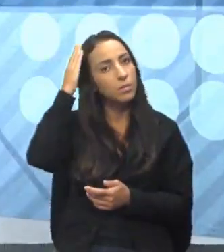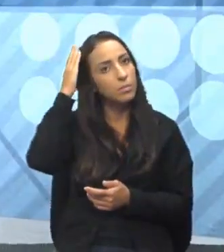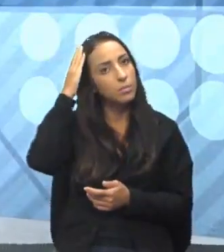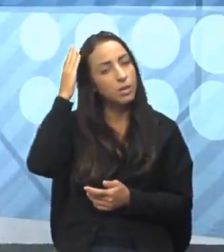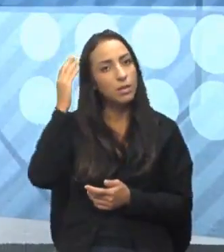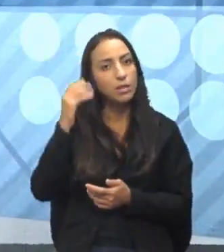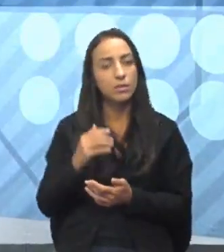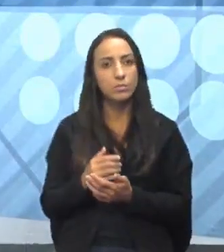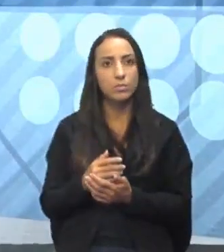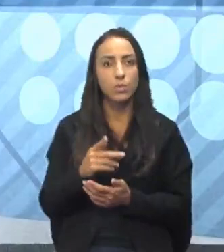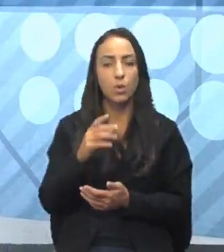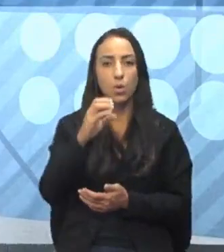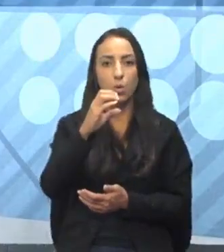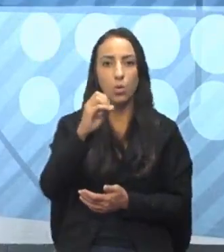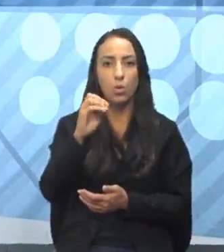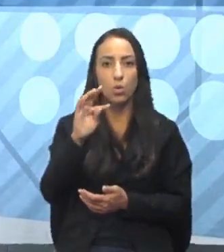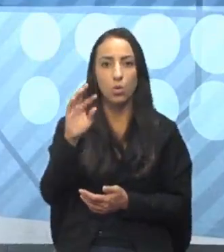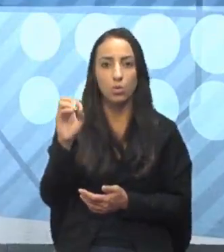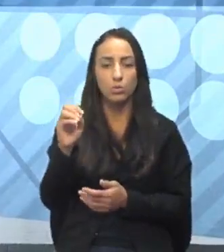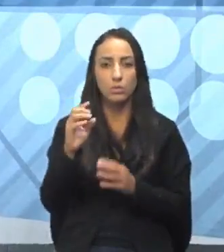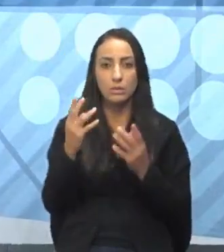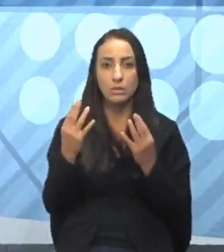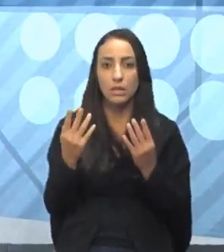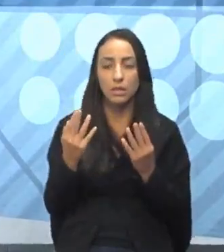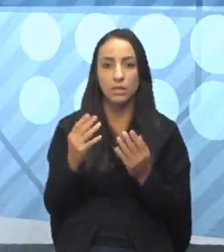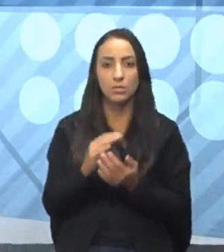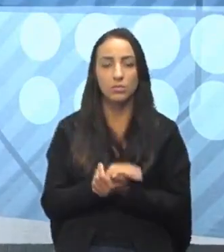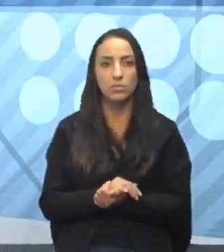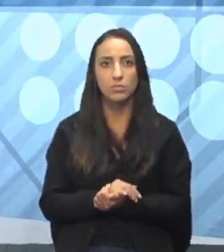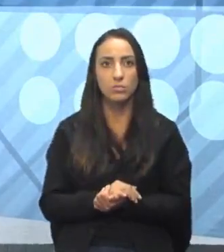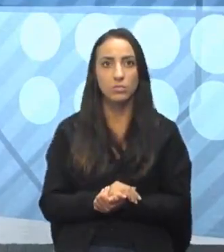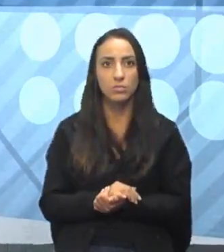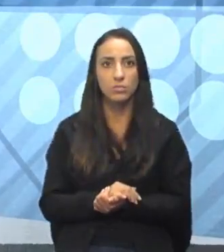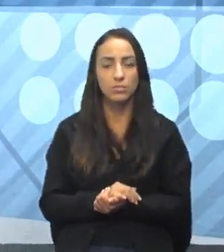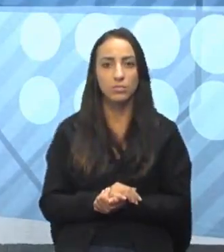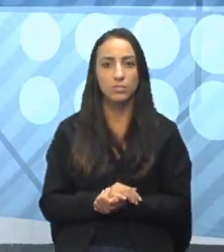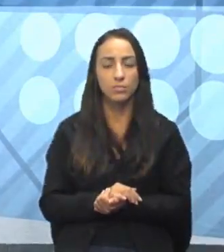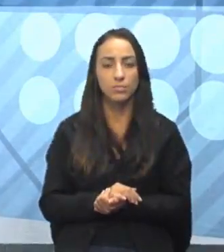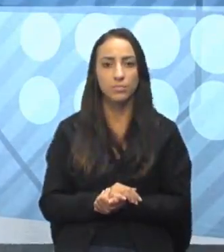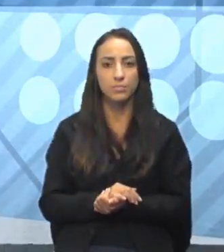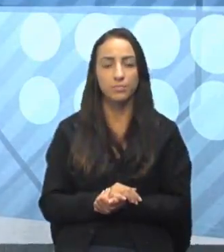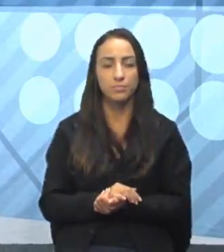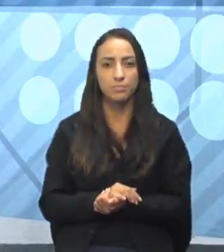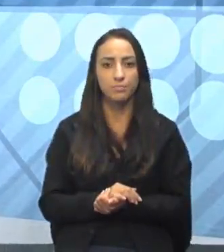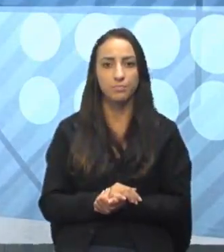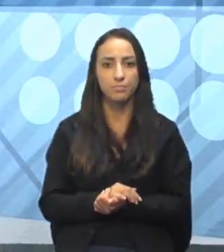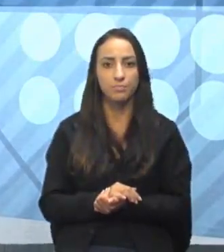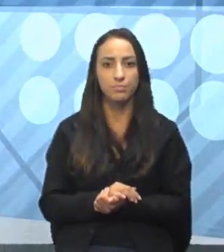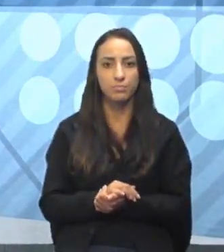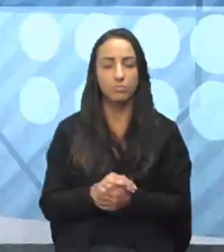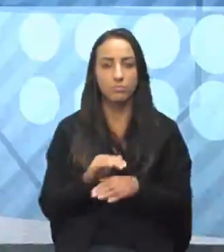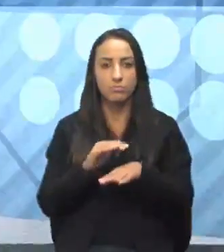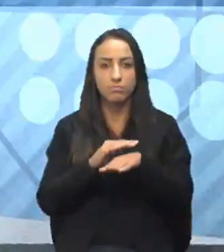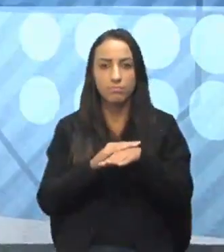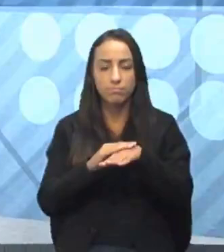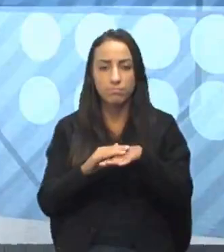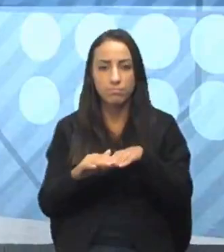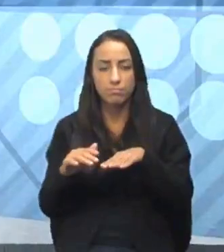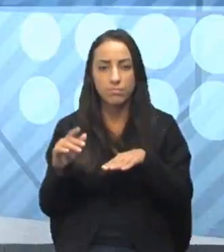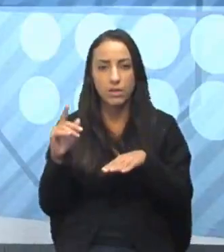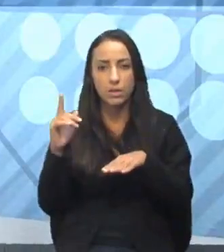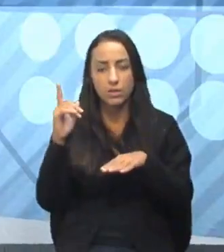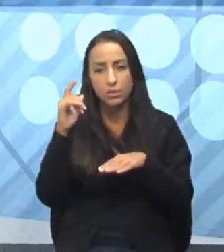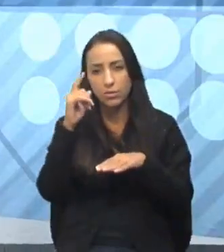cabeça, coto, dedo, tá? Que você tem, então, uma dificuldade